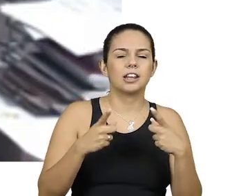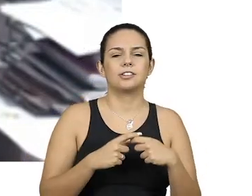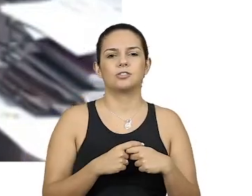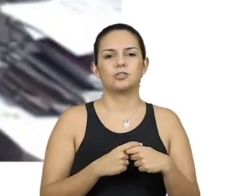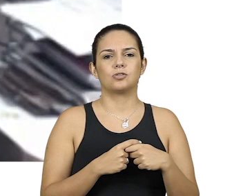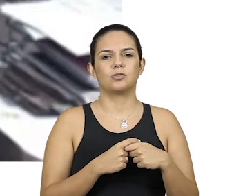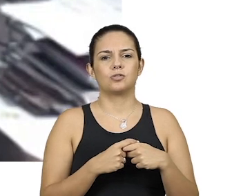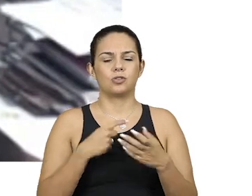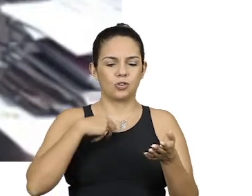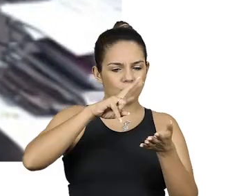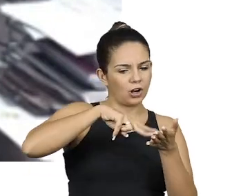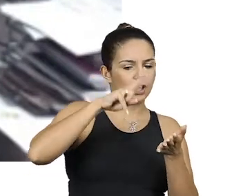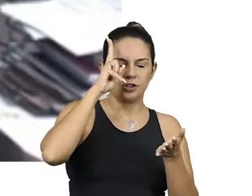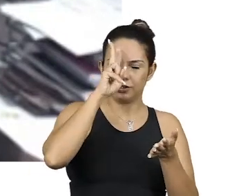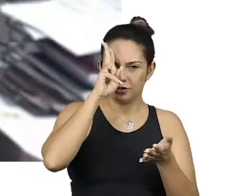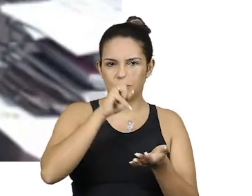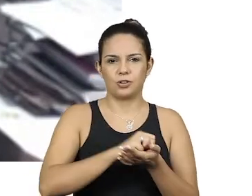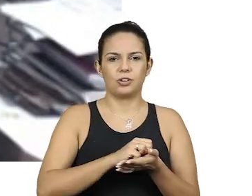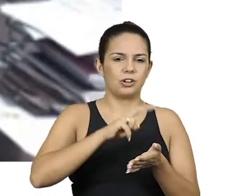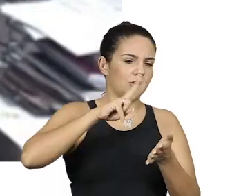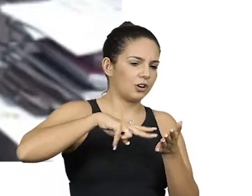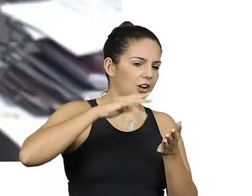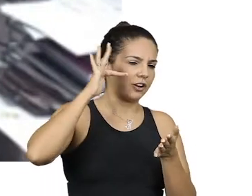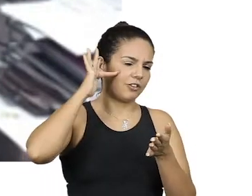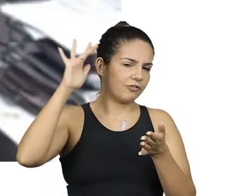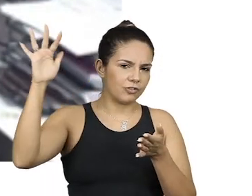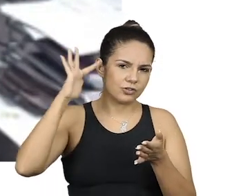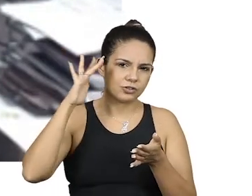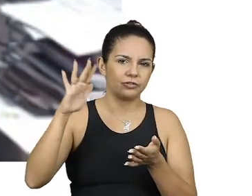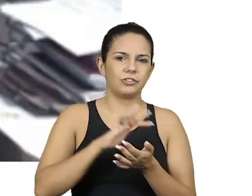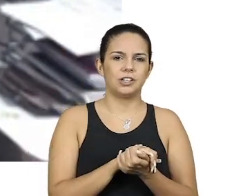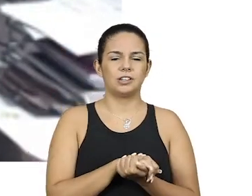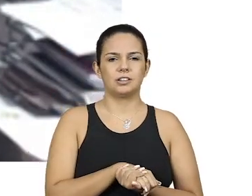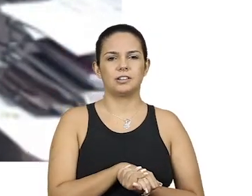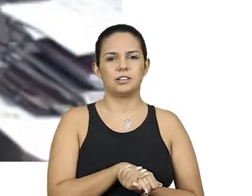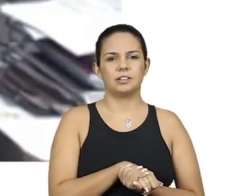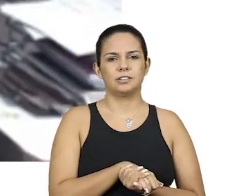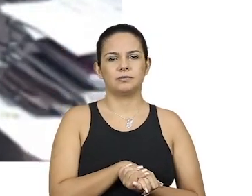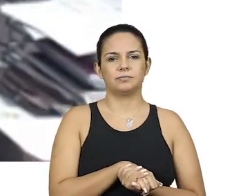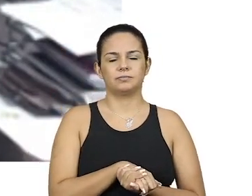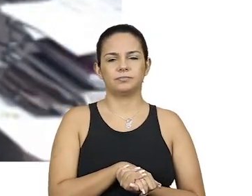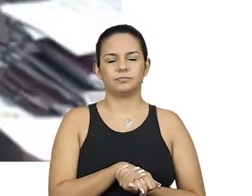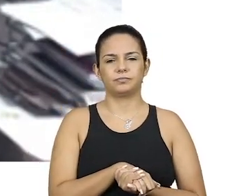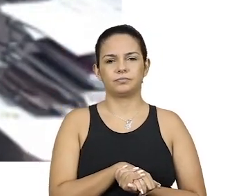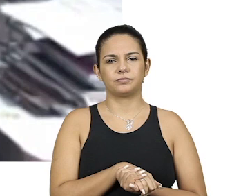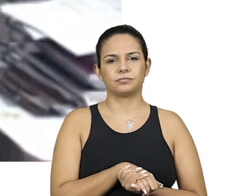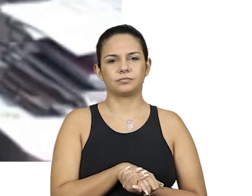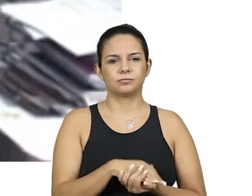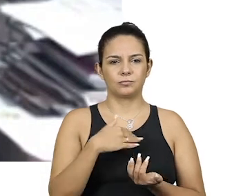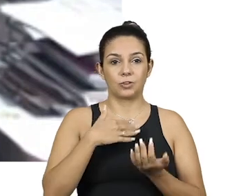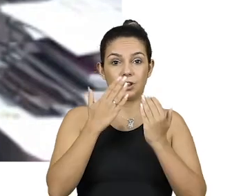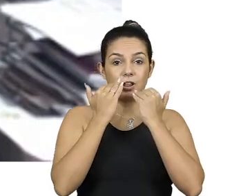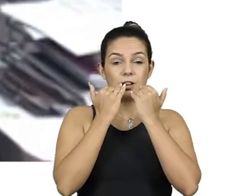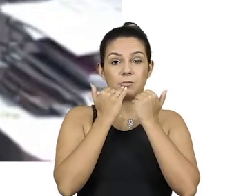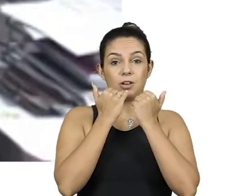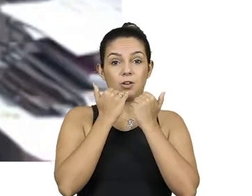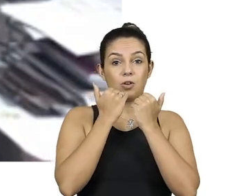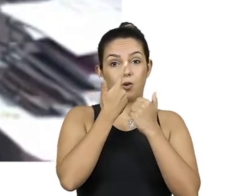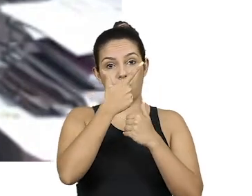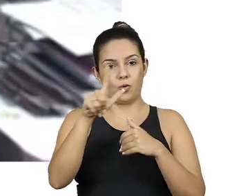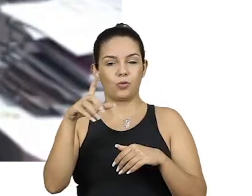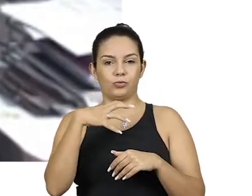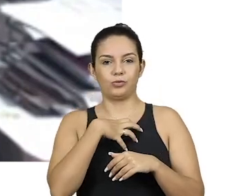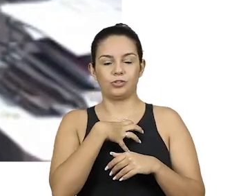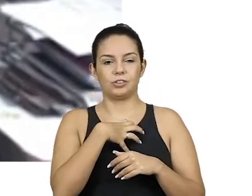leio história, leio filosofia, eu me alimento de outra maneira.